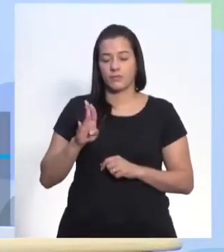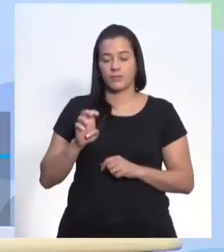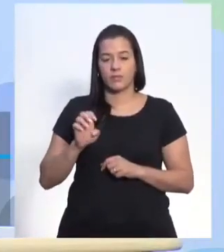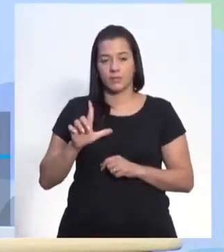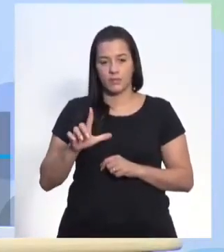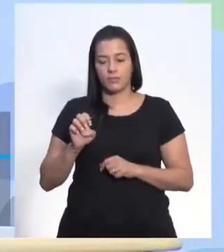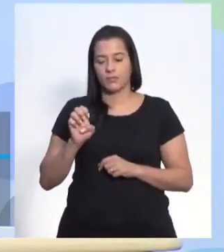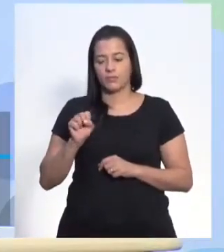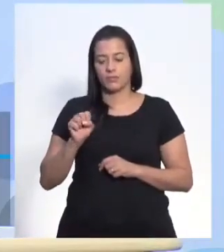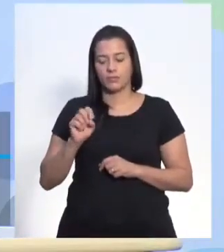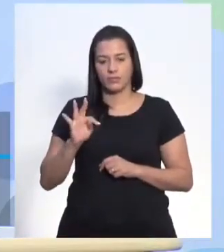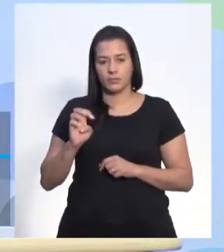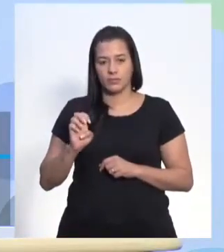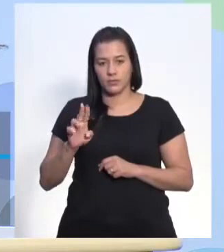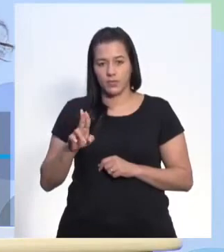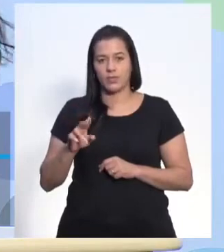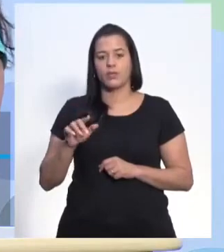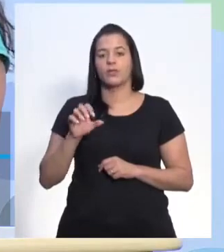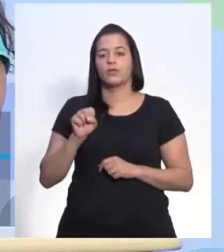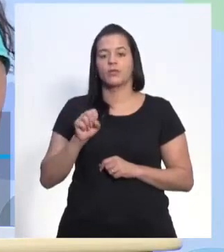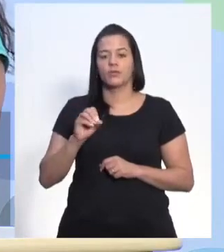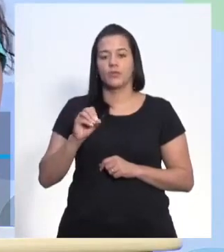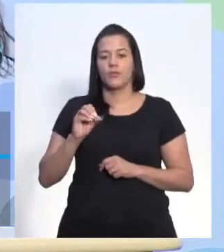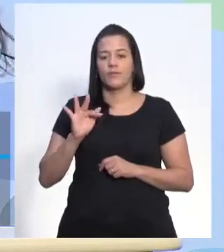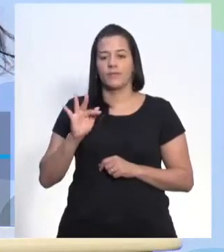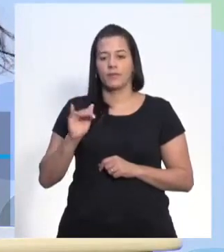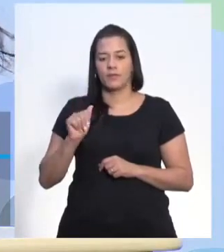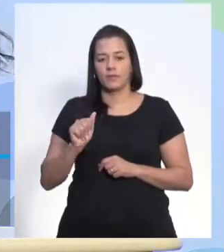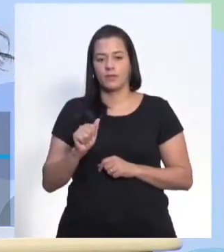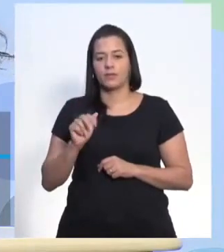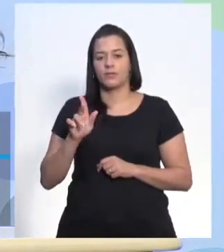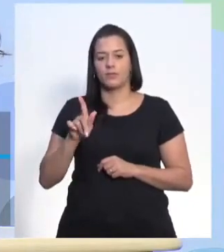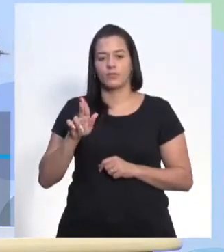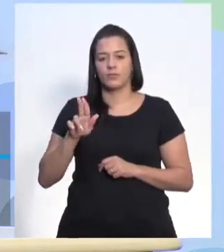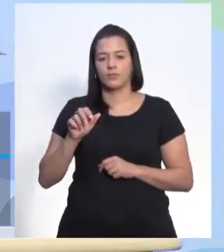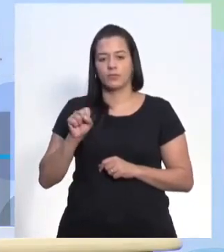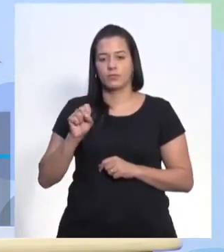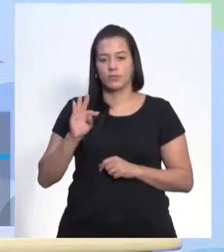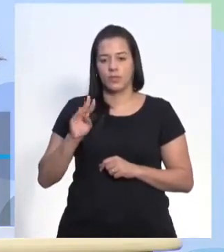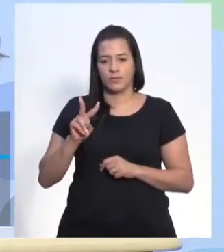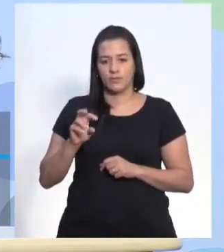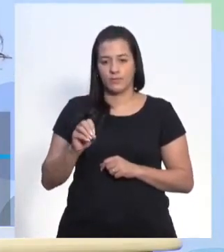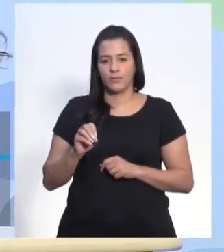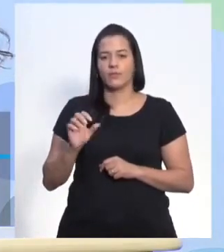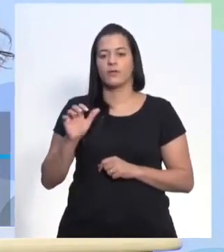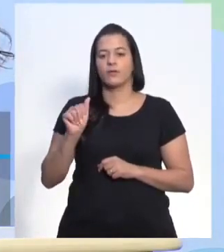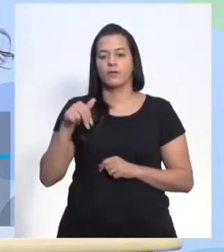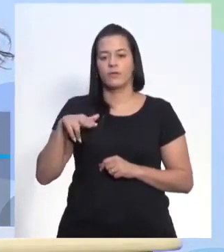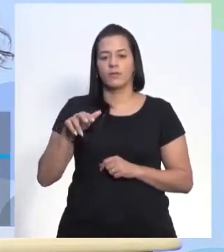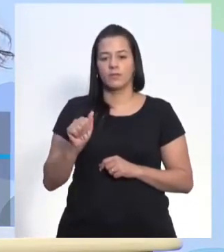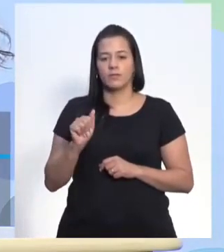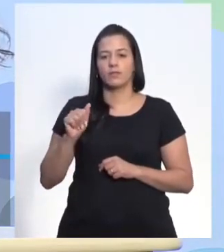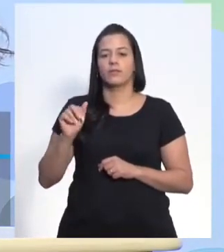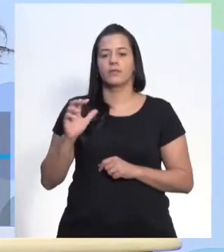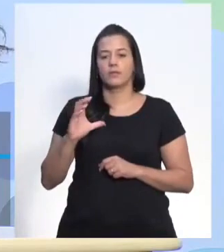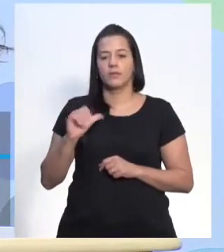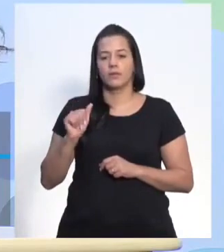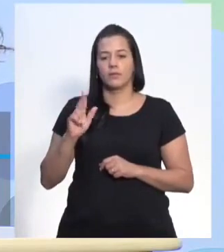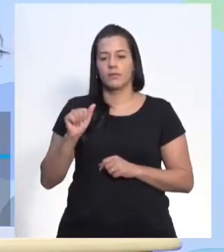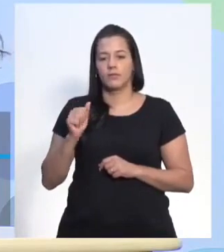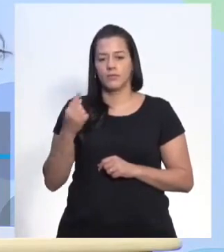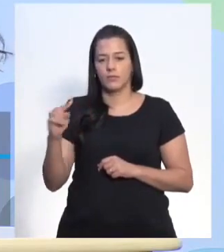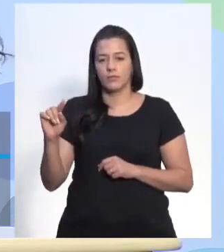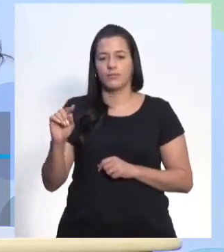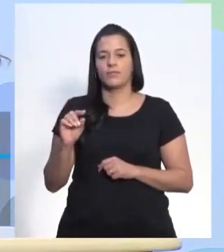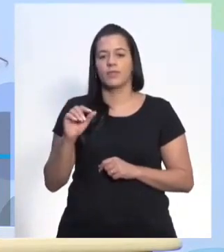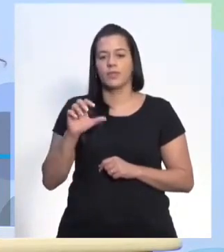Esther, o Diogo, a Sofia, o Hudson, Gustavo, a Jennifer, Ana Carolina, Guilherme, Cauã,